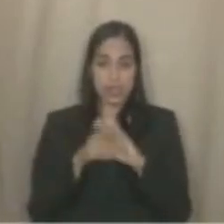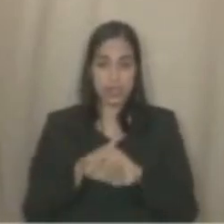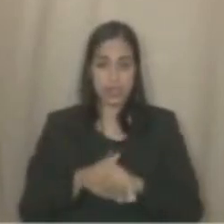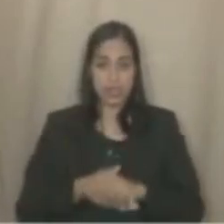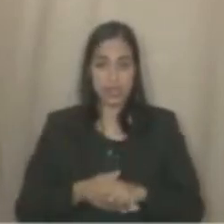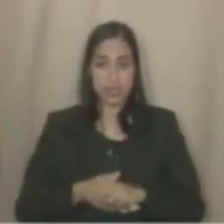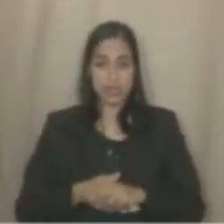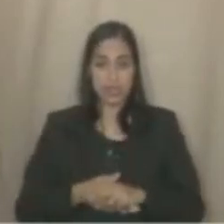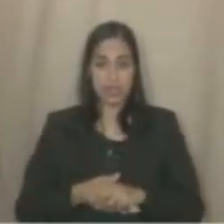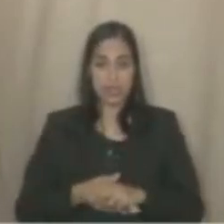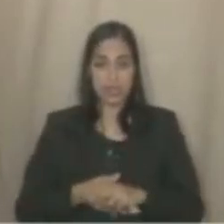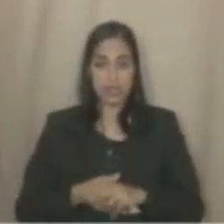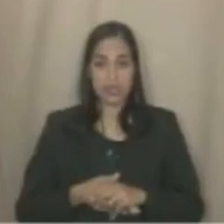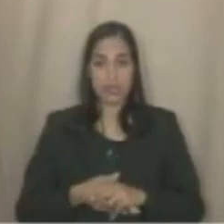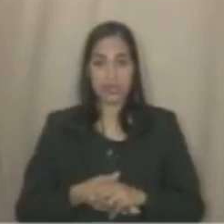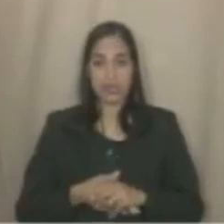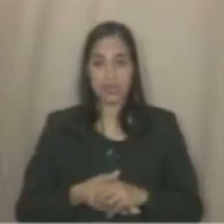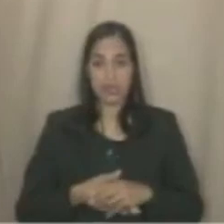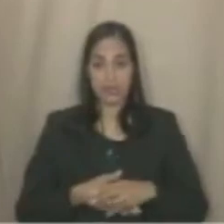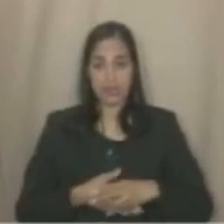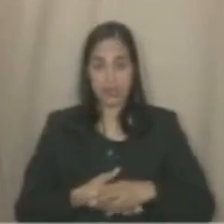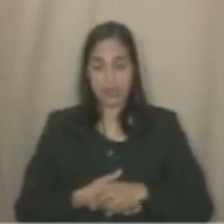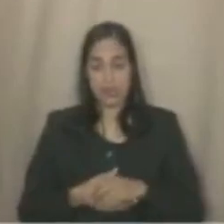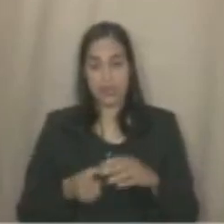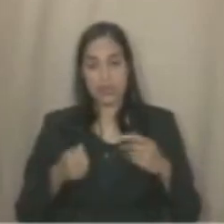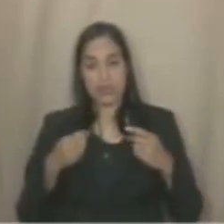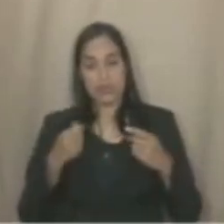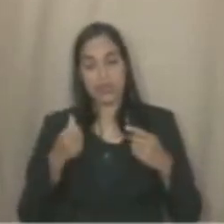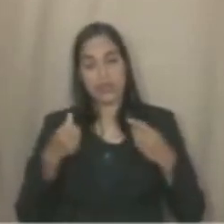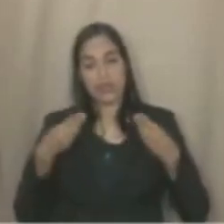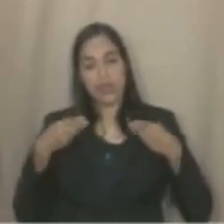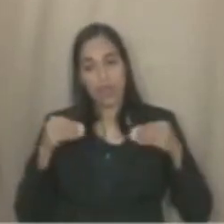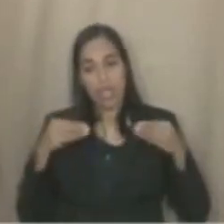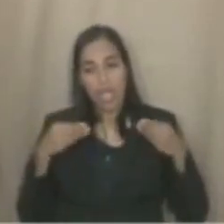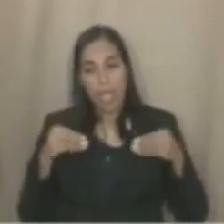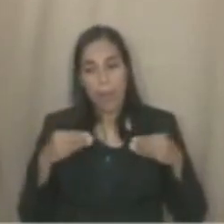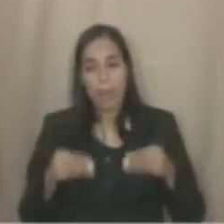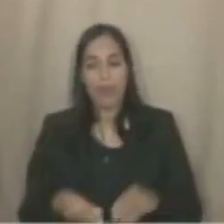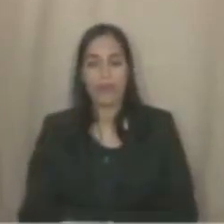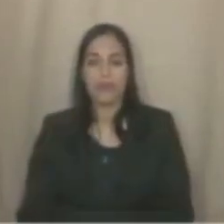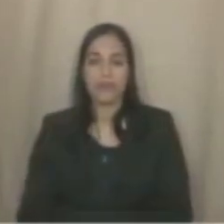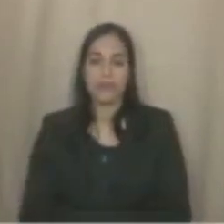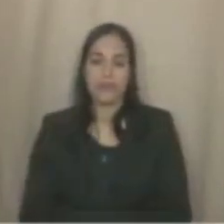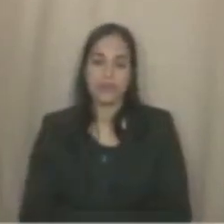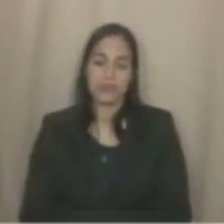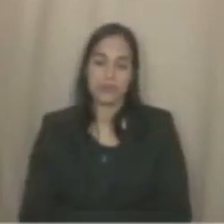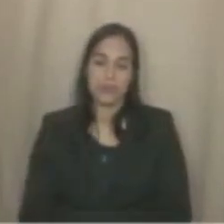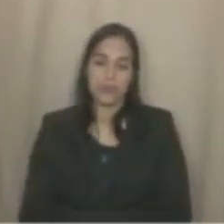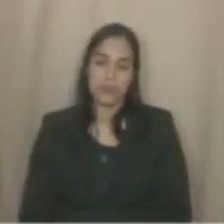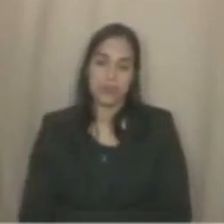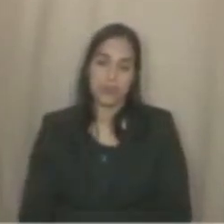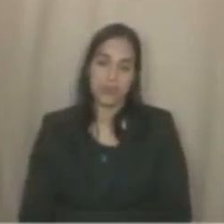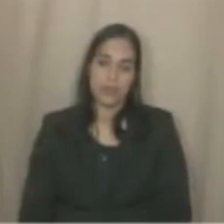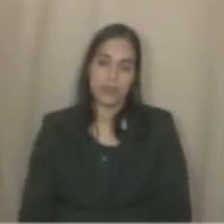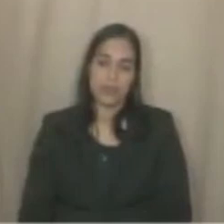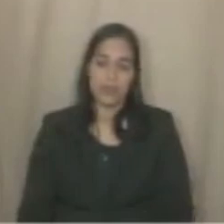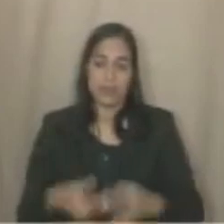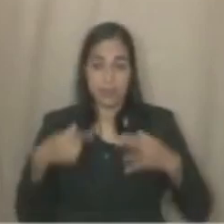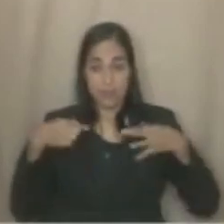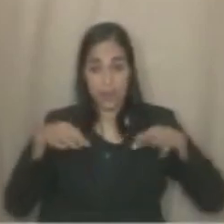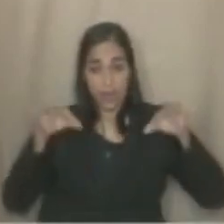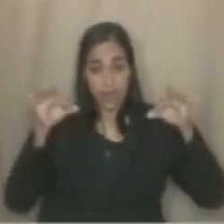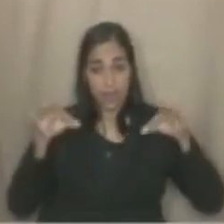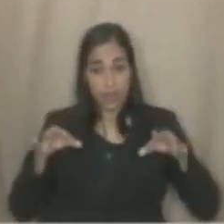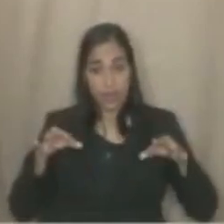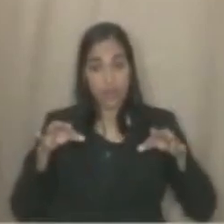da barreira com lama e destroços descendo da barreira. Colocaram uma lona lá recentemente, mas